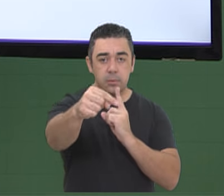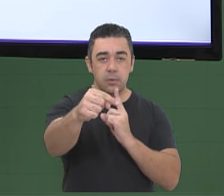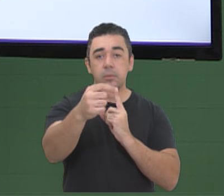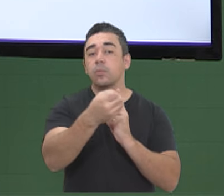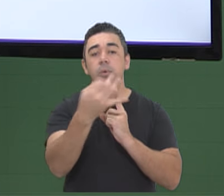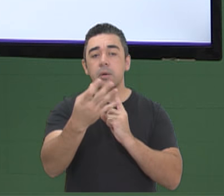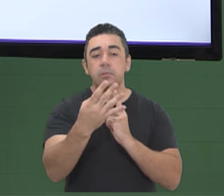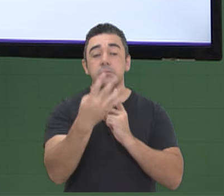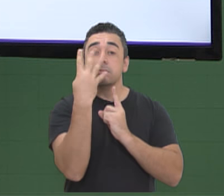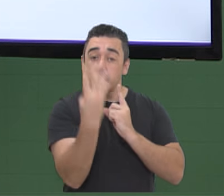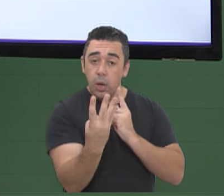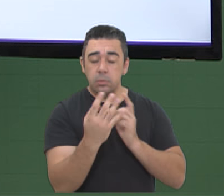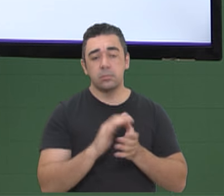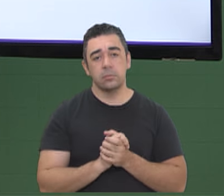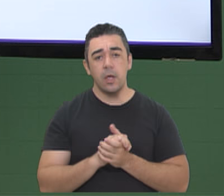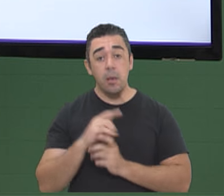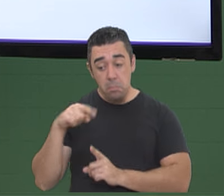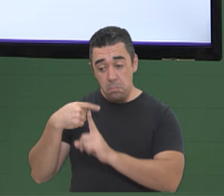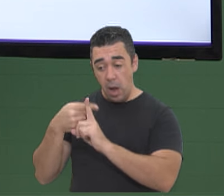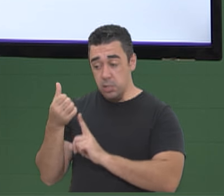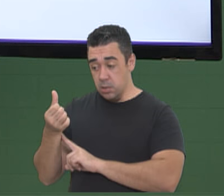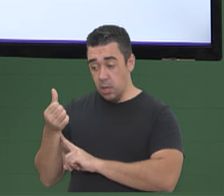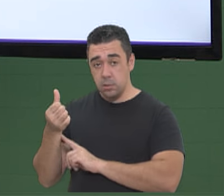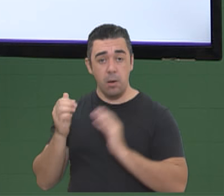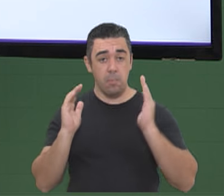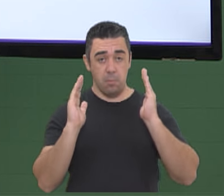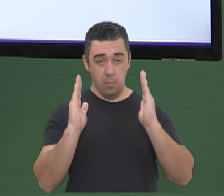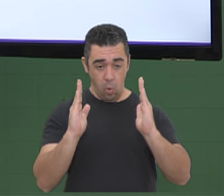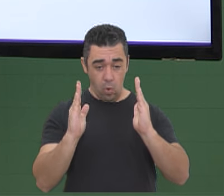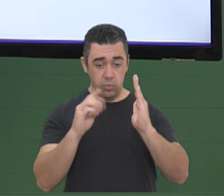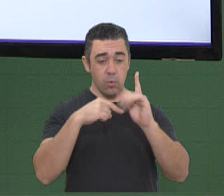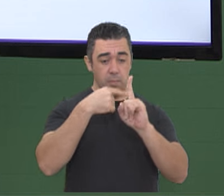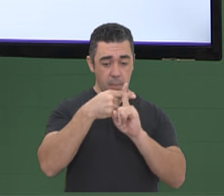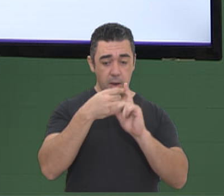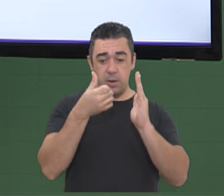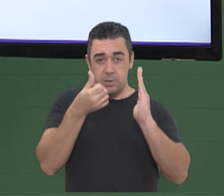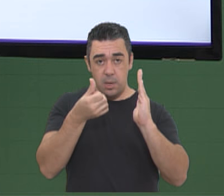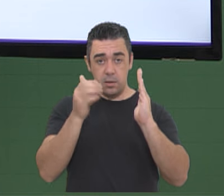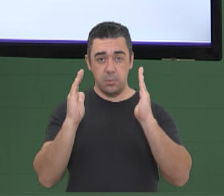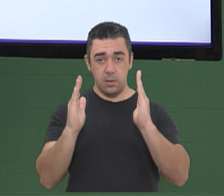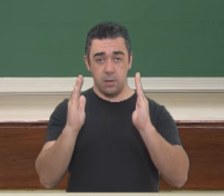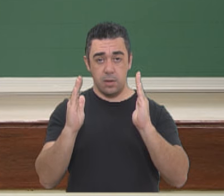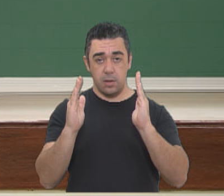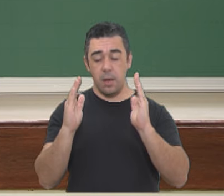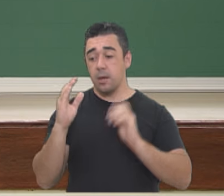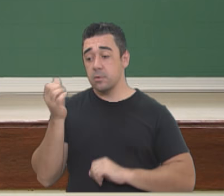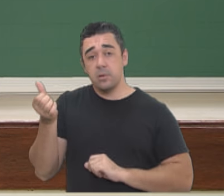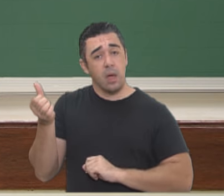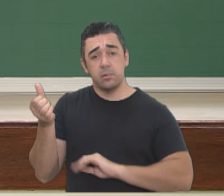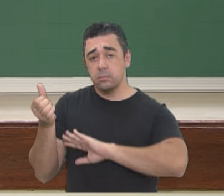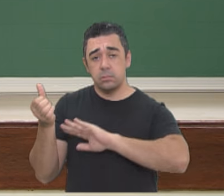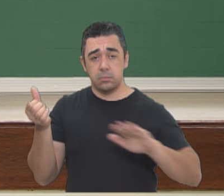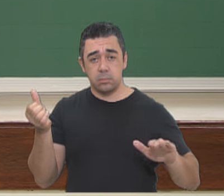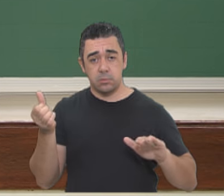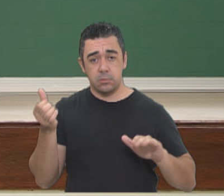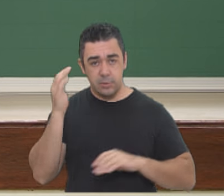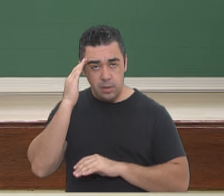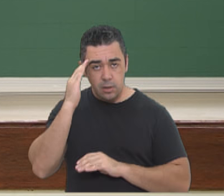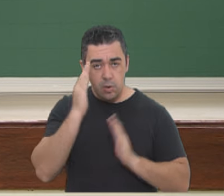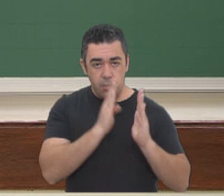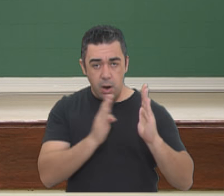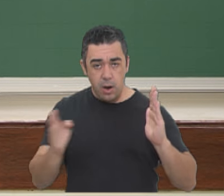Qual é o módulo de mais 6? 6, porque é como se a partir do referencial eu contasse 6 unidades,